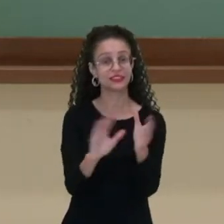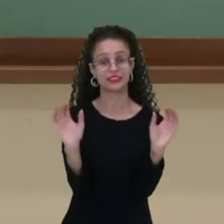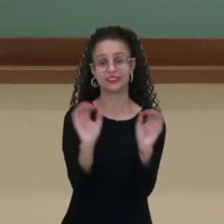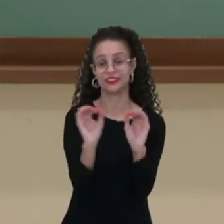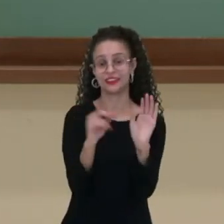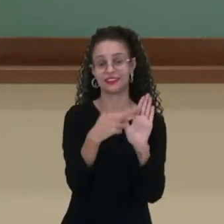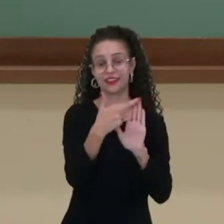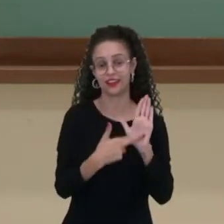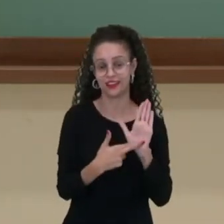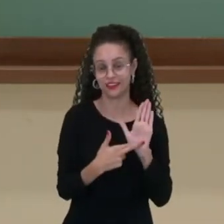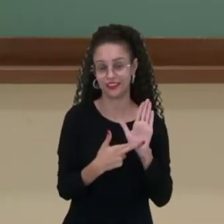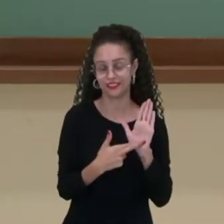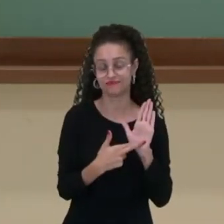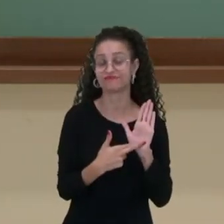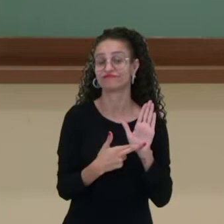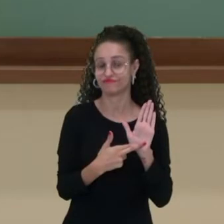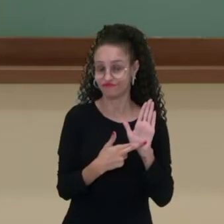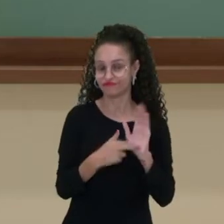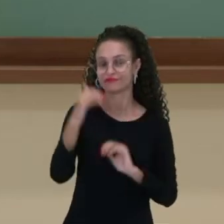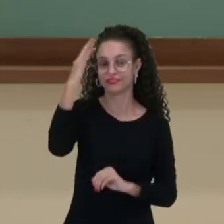regras, sem disciplina.